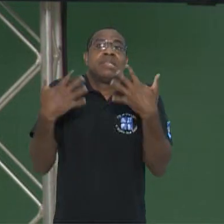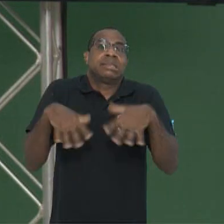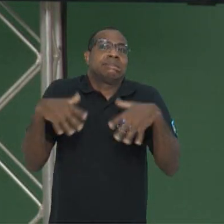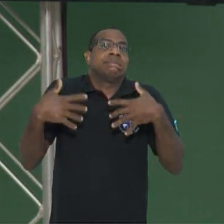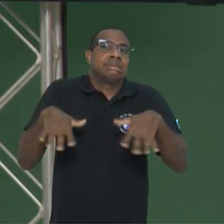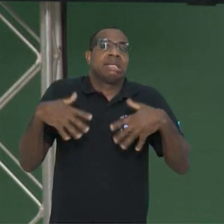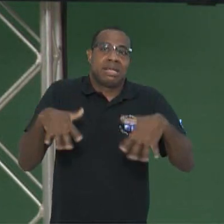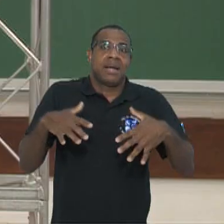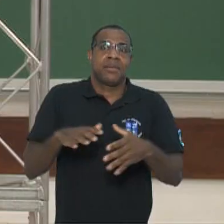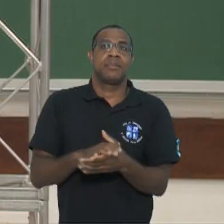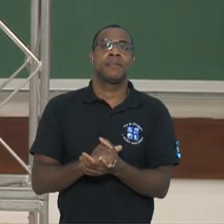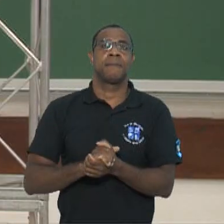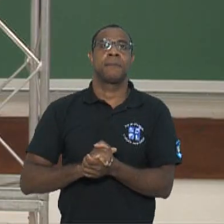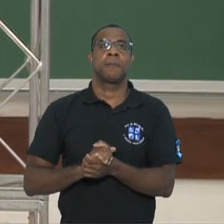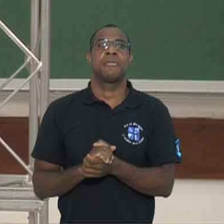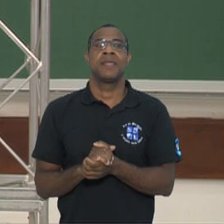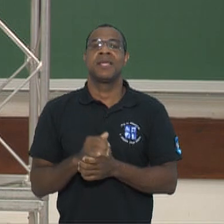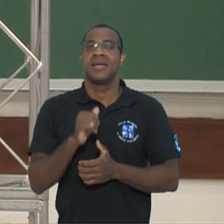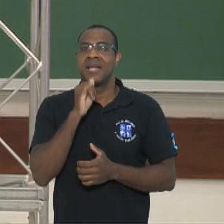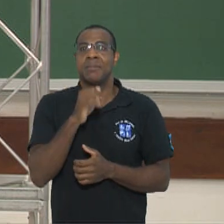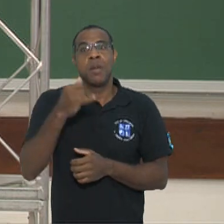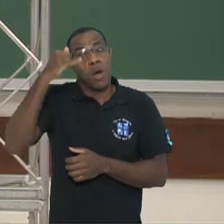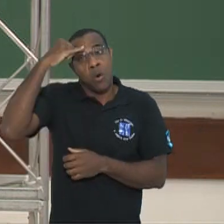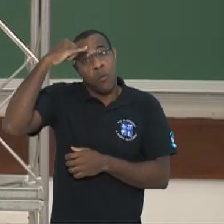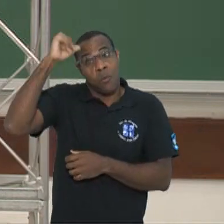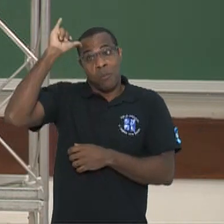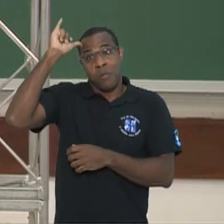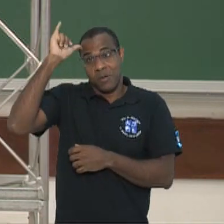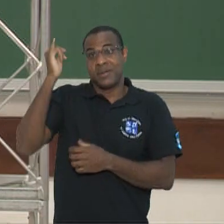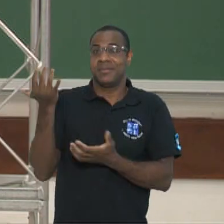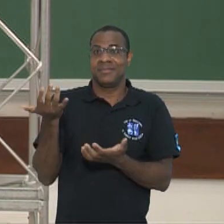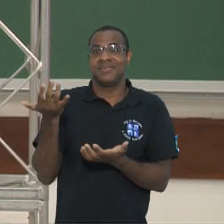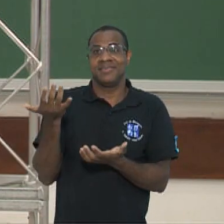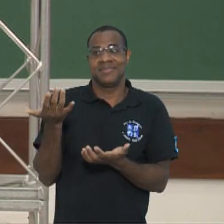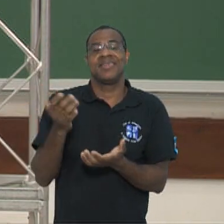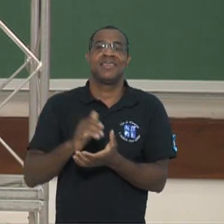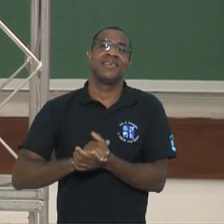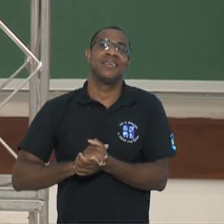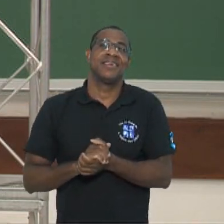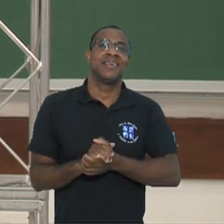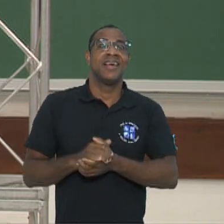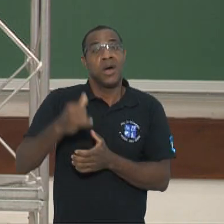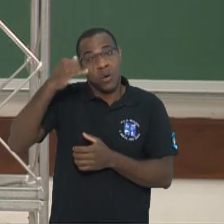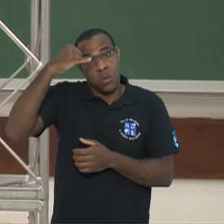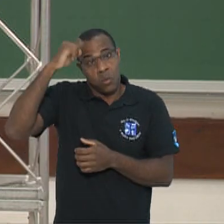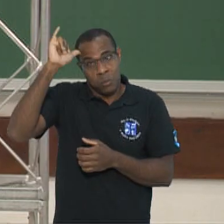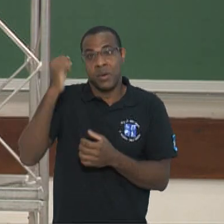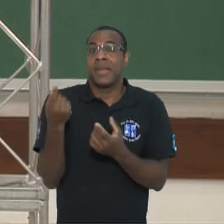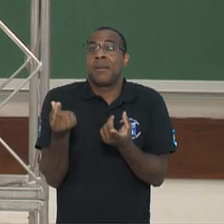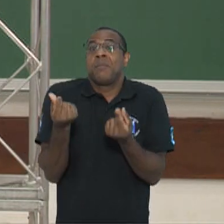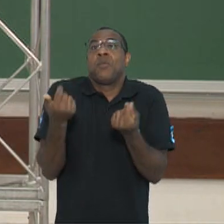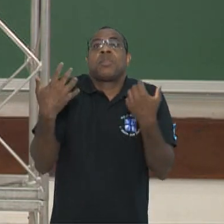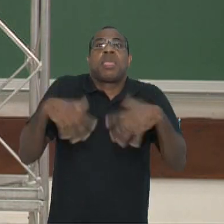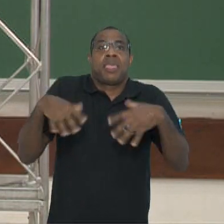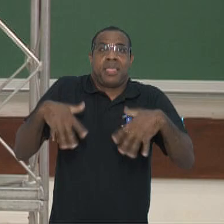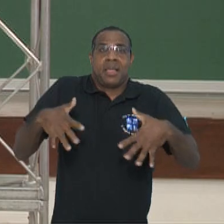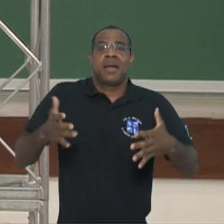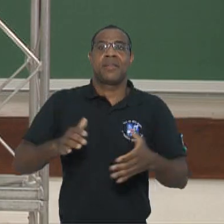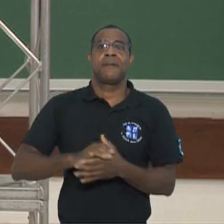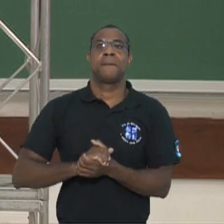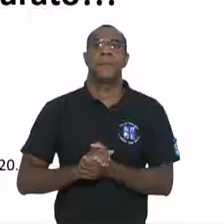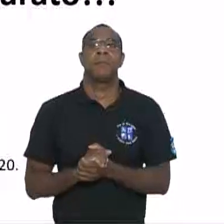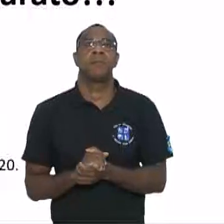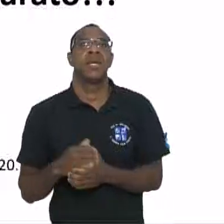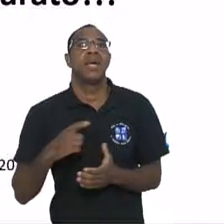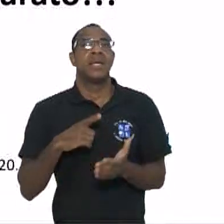Custava um boi. E um boi era barato lá no Egito Antigo? Não é qualquer um que tem um boi, não. Custava muito caro. Aqui nós temos um trecho do Livro